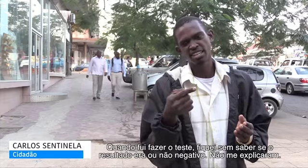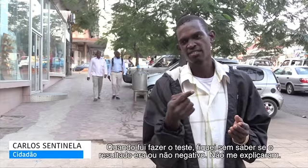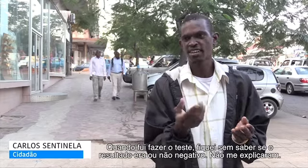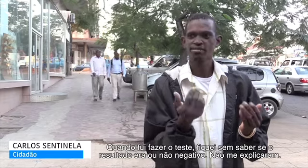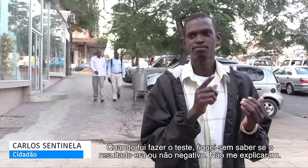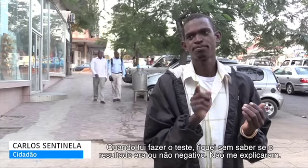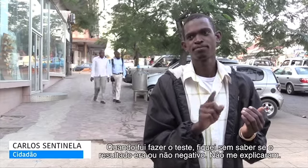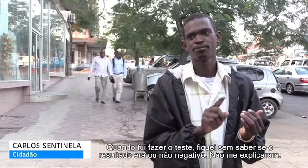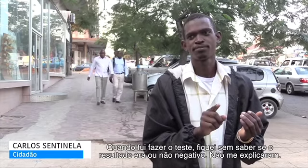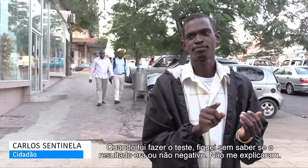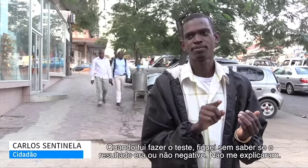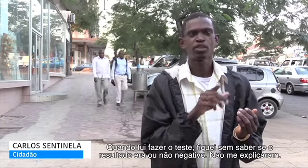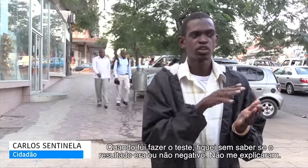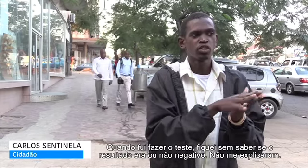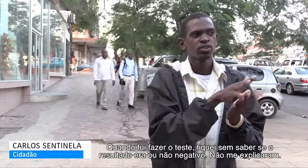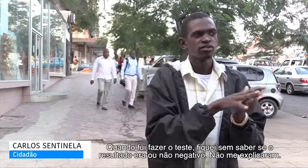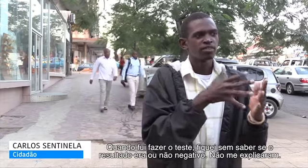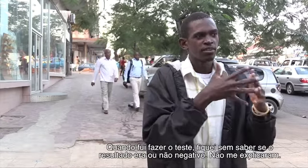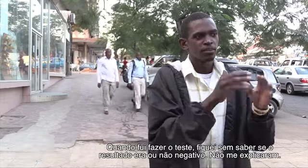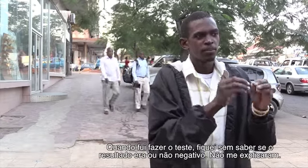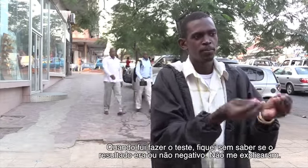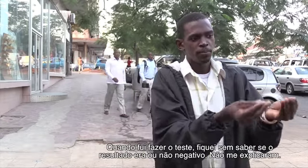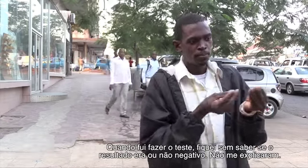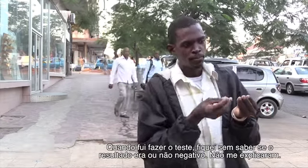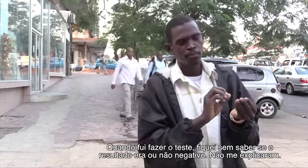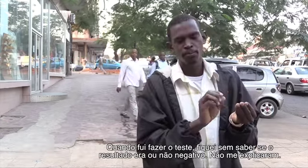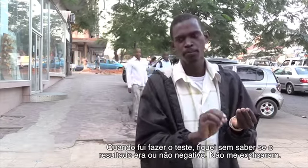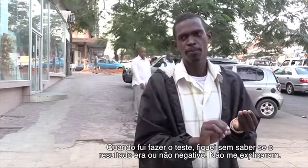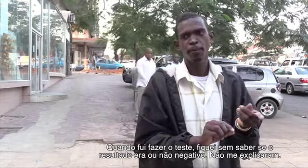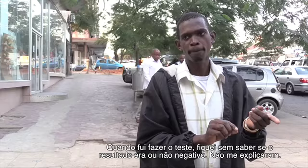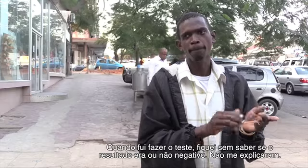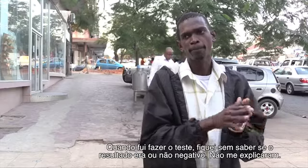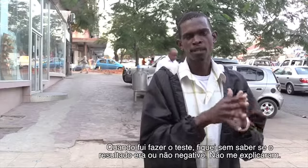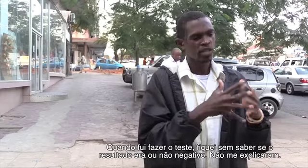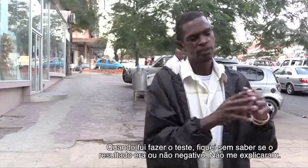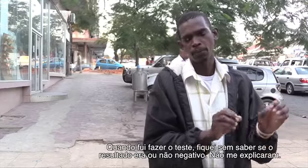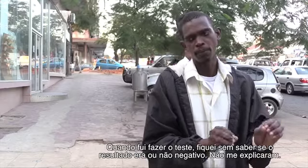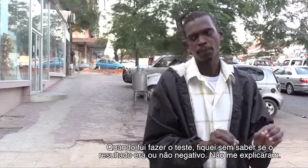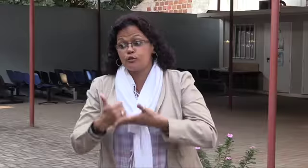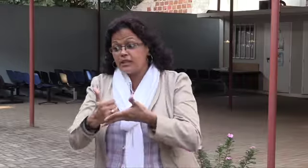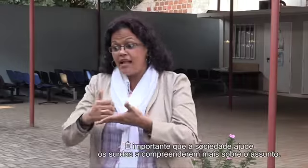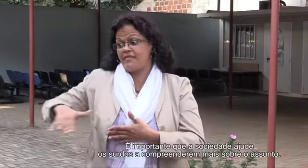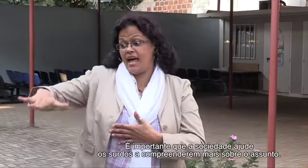Quando fui fazer o teste, fiquei sem saber se o resultado era ou não negativo. Não me explicaram.